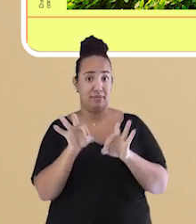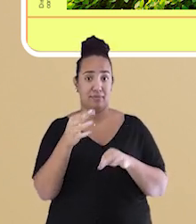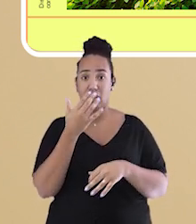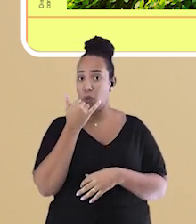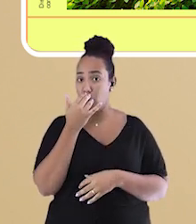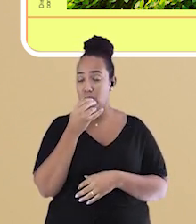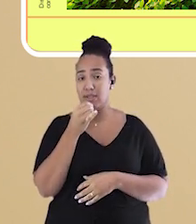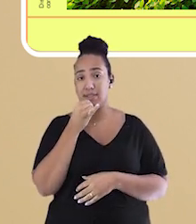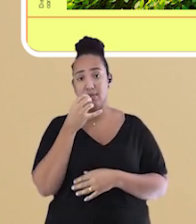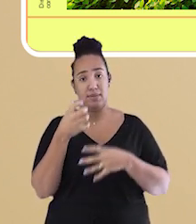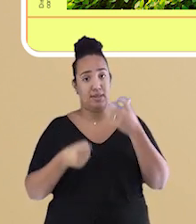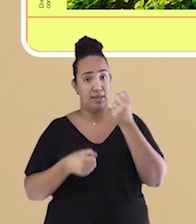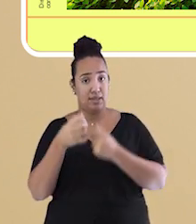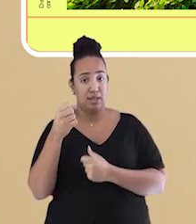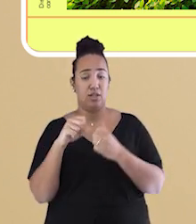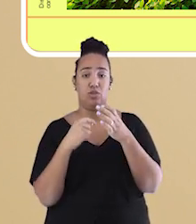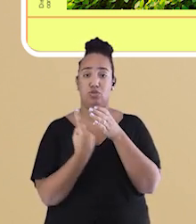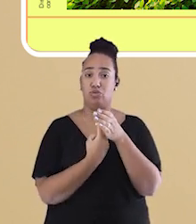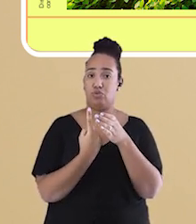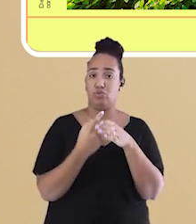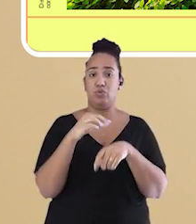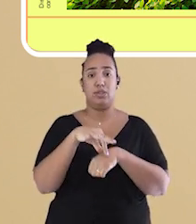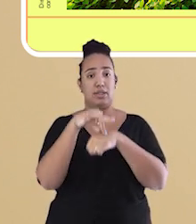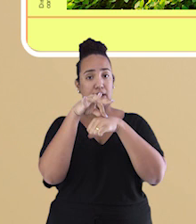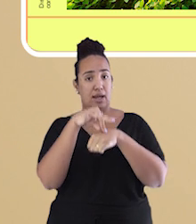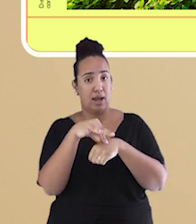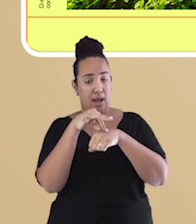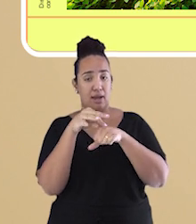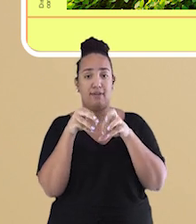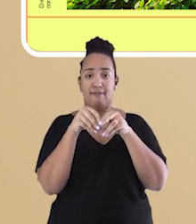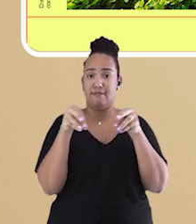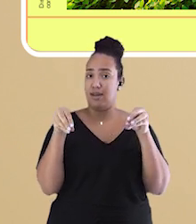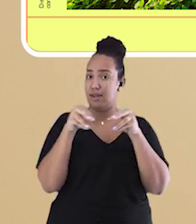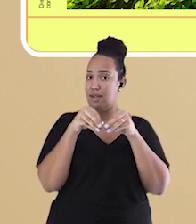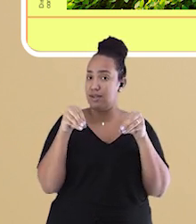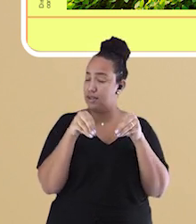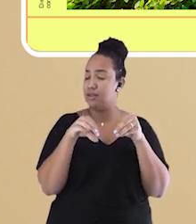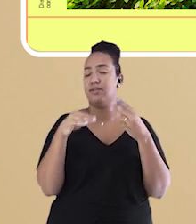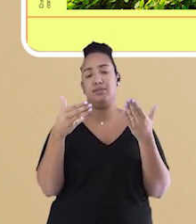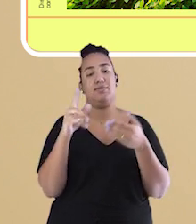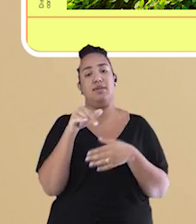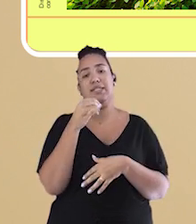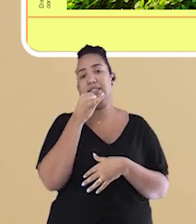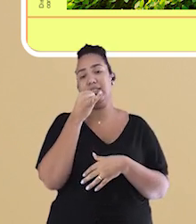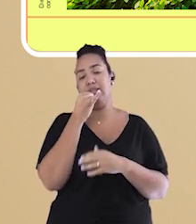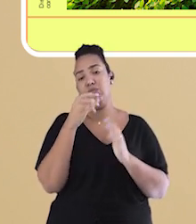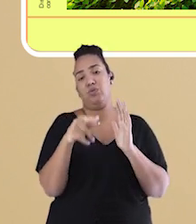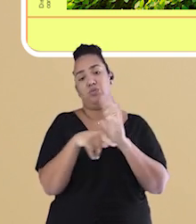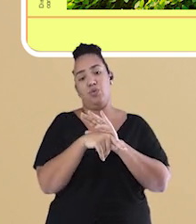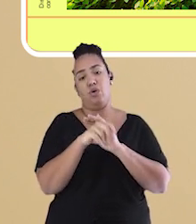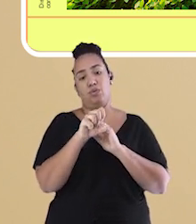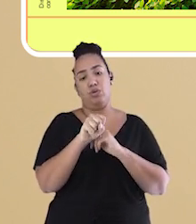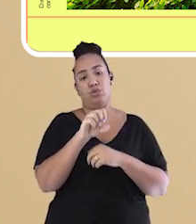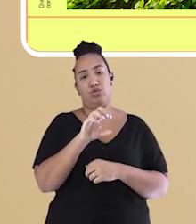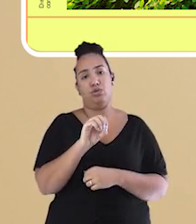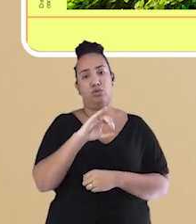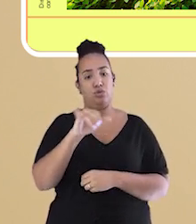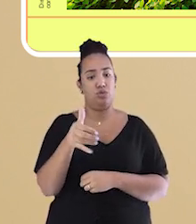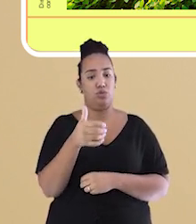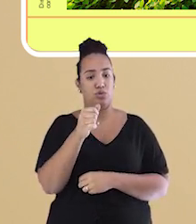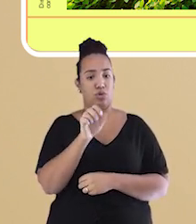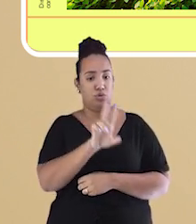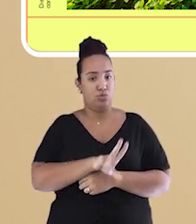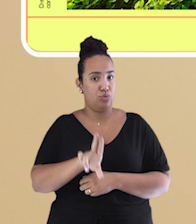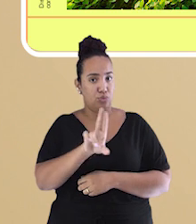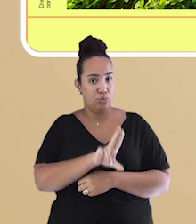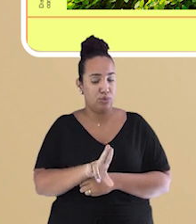alimentos. Margarina, leite, suco, carne e farinha são alguns dos exemplos de alimentos